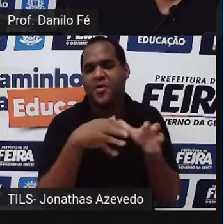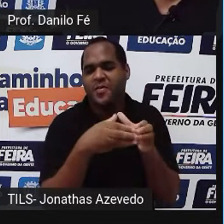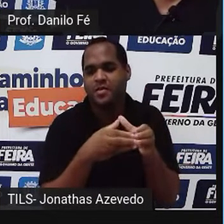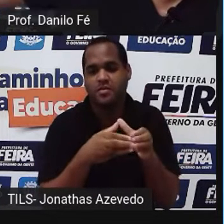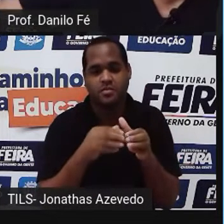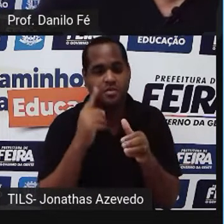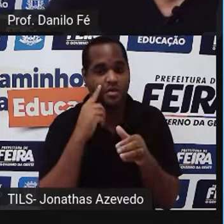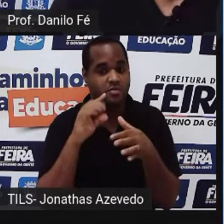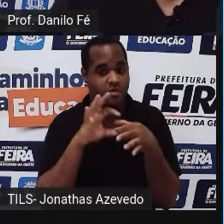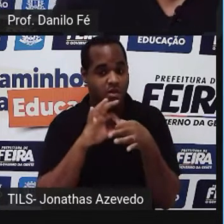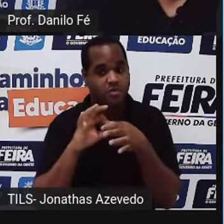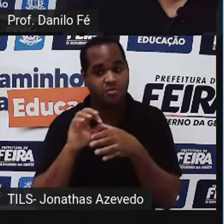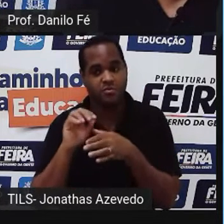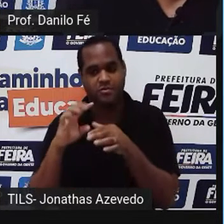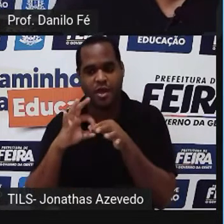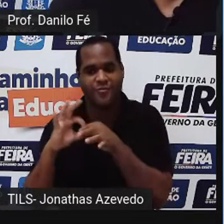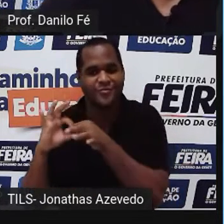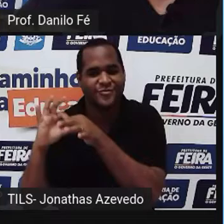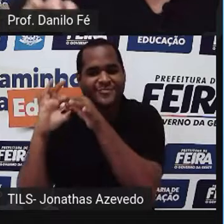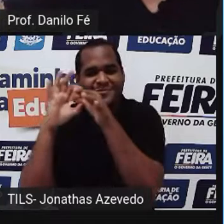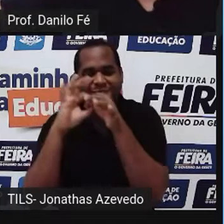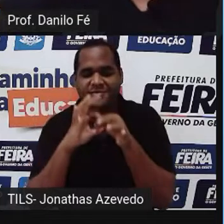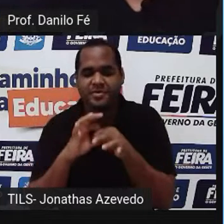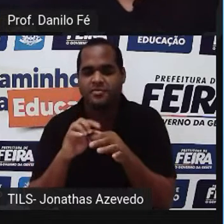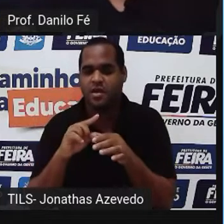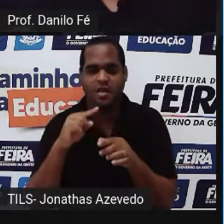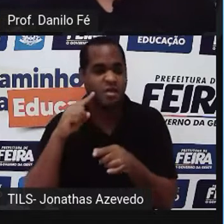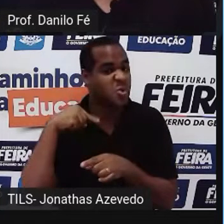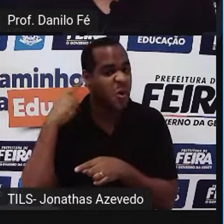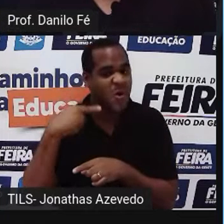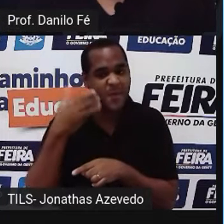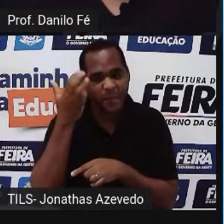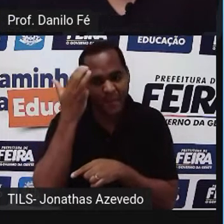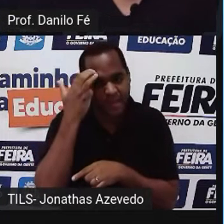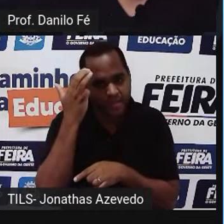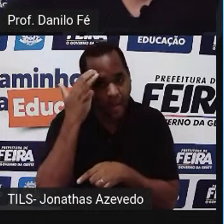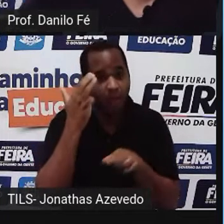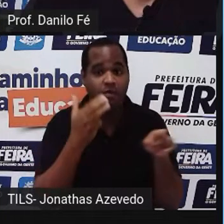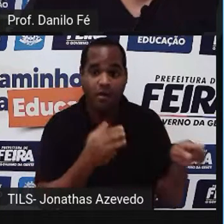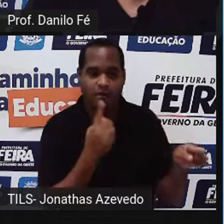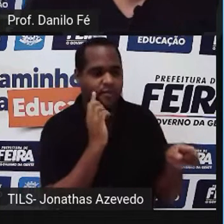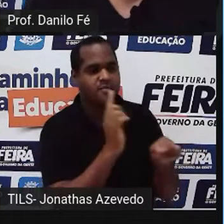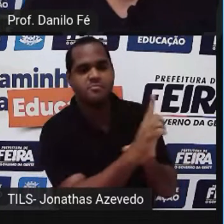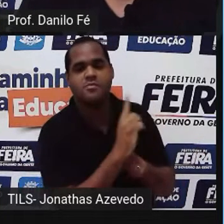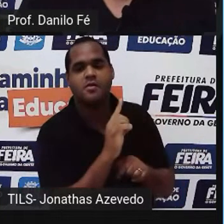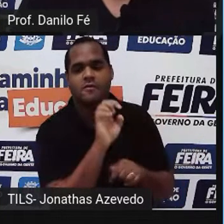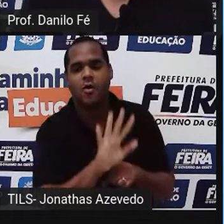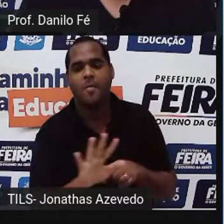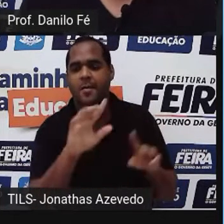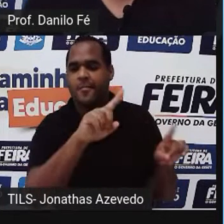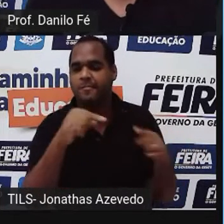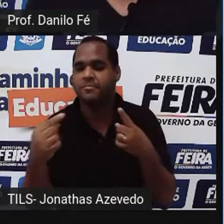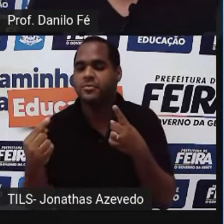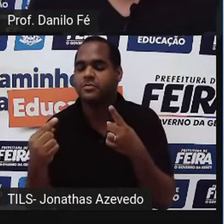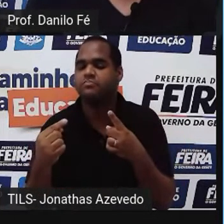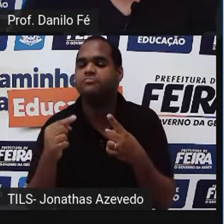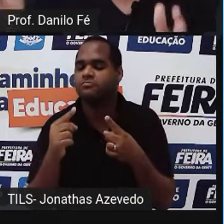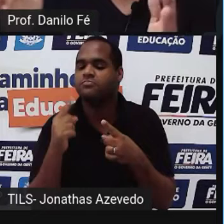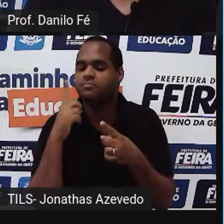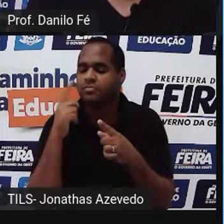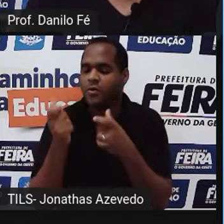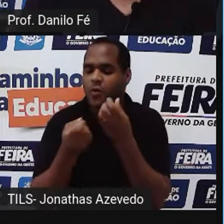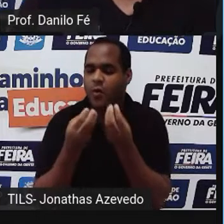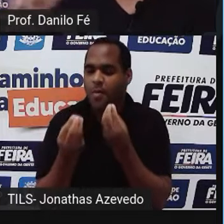União Soviética, tem esse maluco aí, então, se a União Soviética vier atacar a Europa, esse maluco pode servir